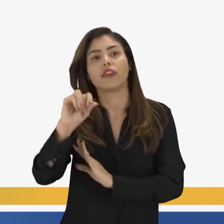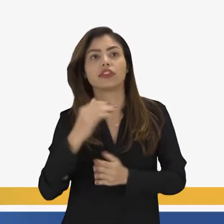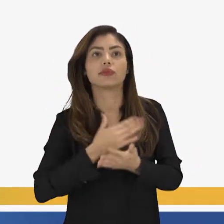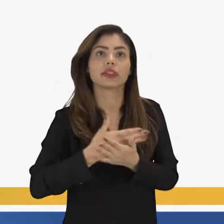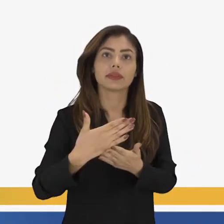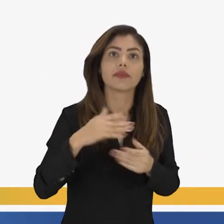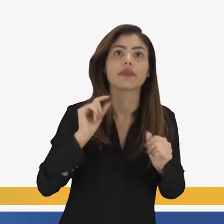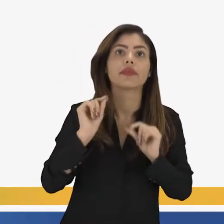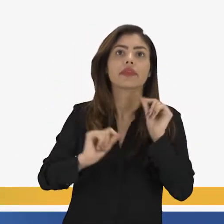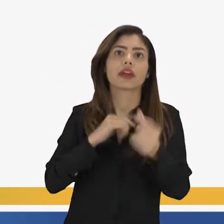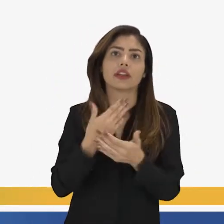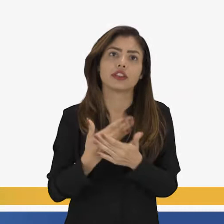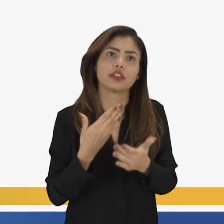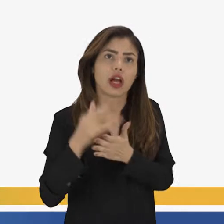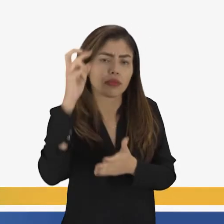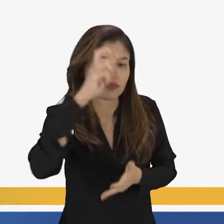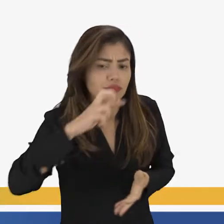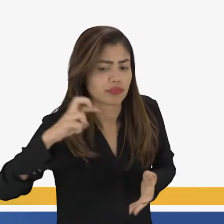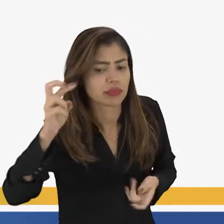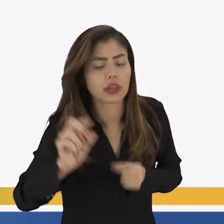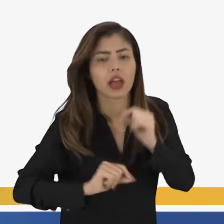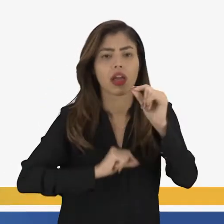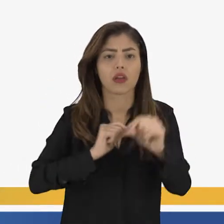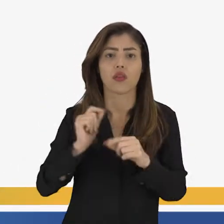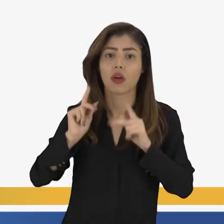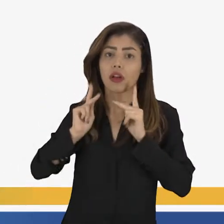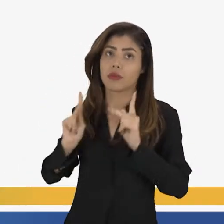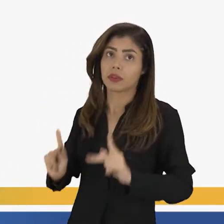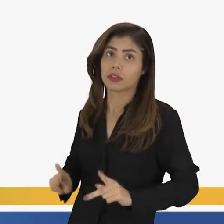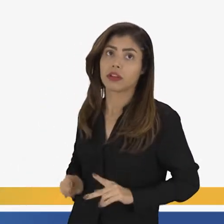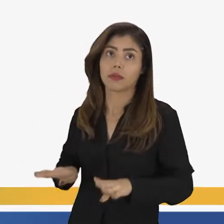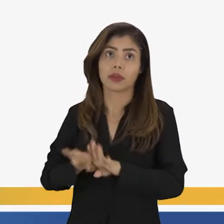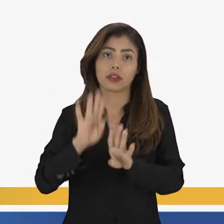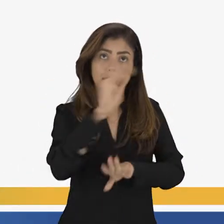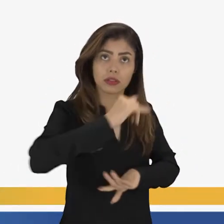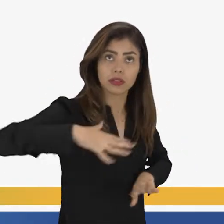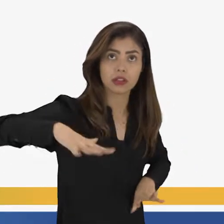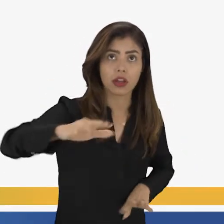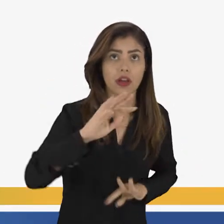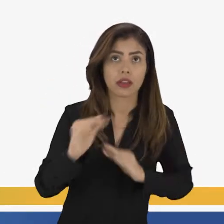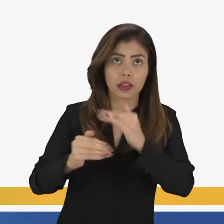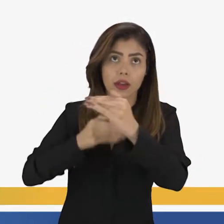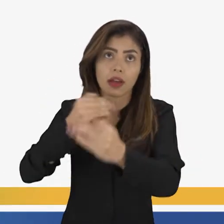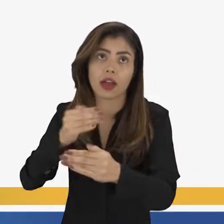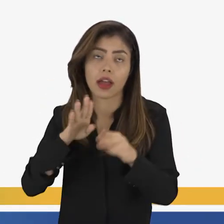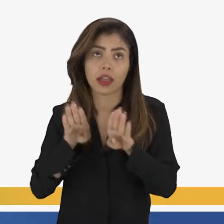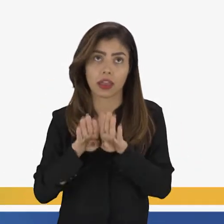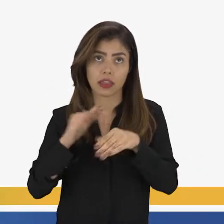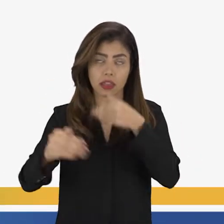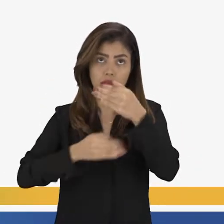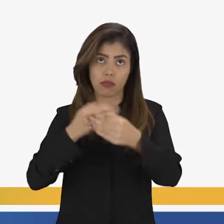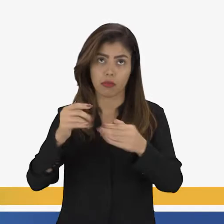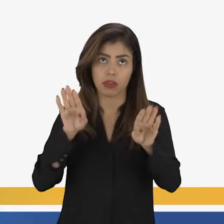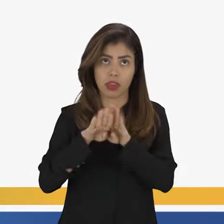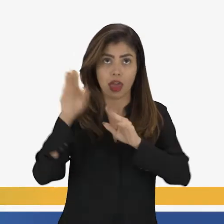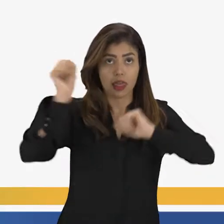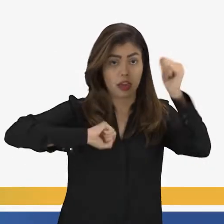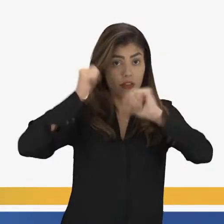estudiosos, gente, eles fizeram uma análise do comportamento social através do desenvolvimento e